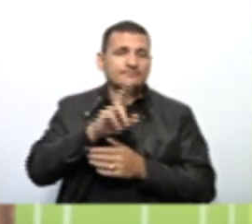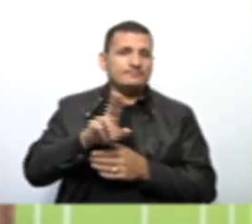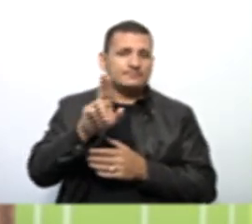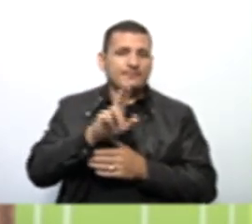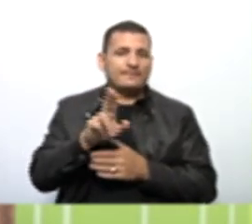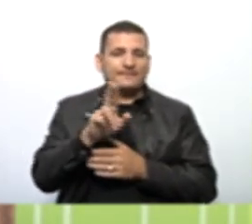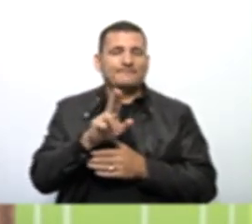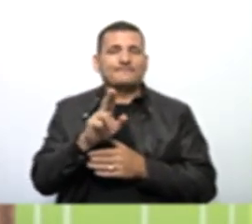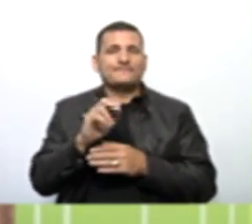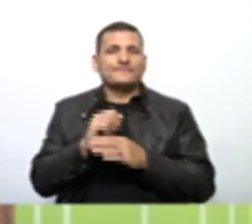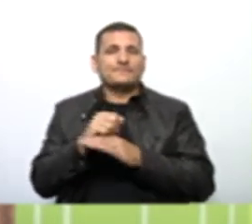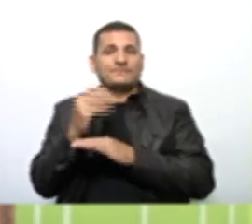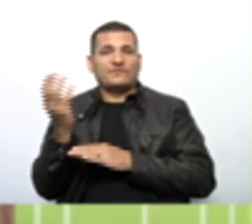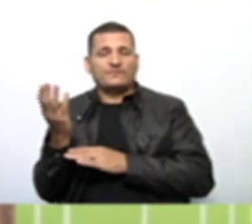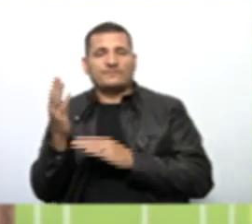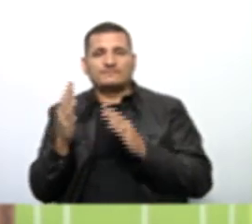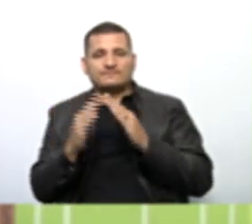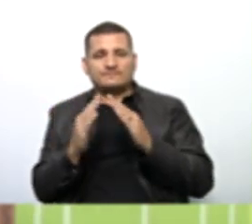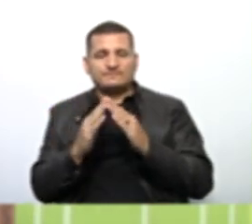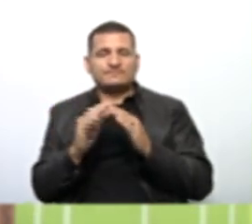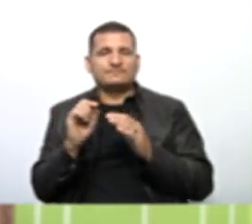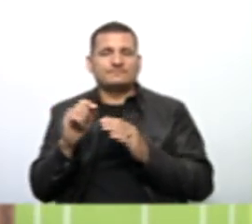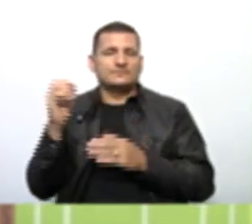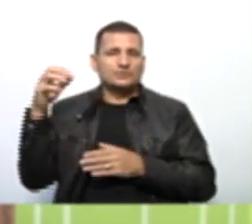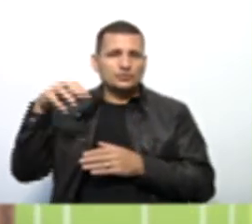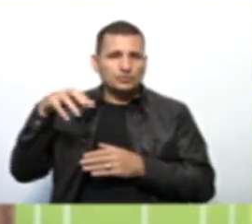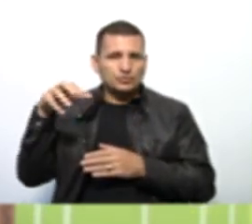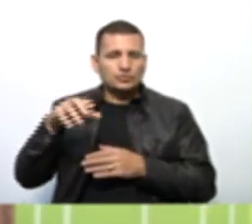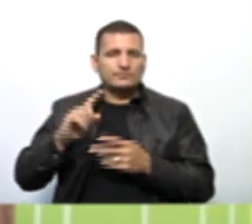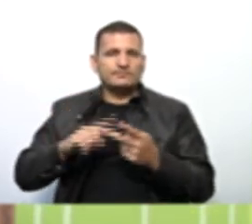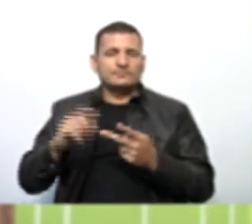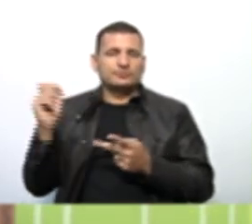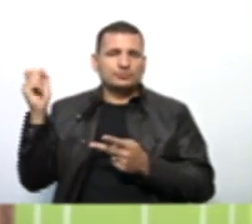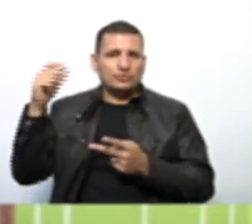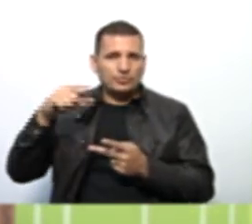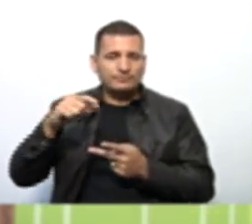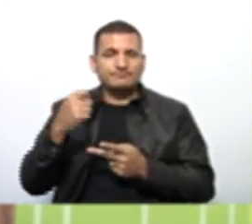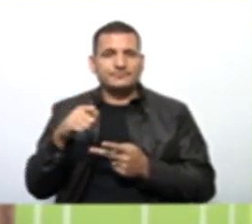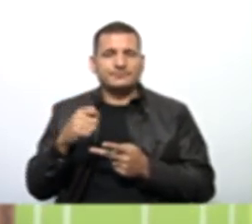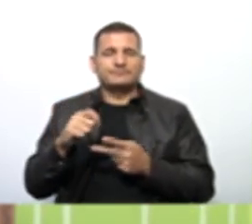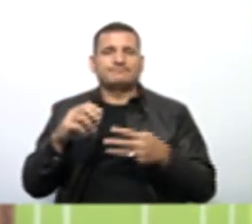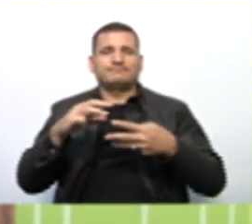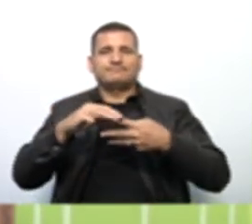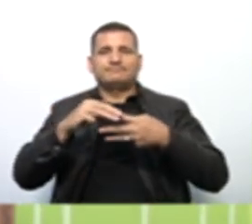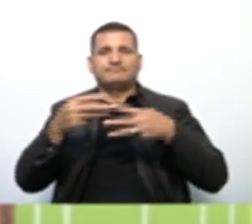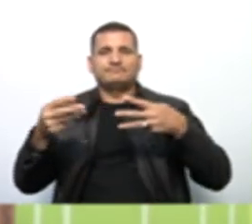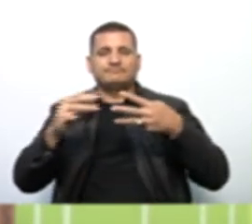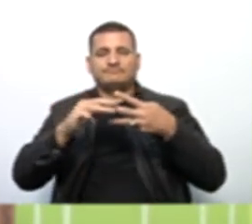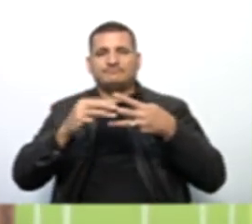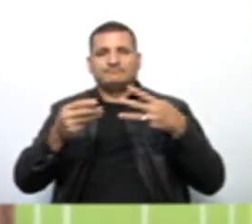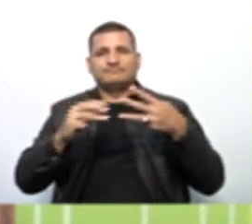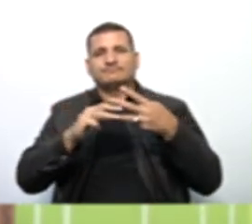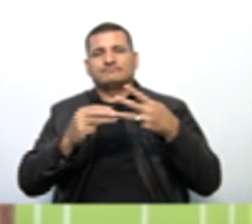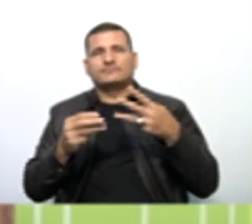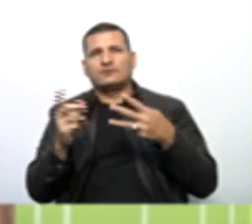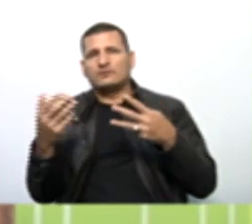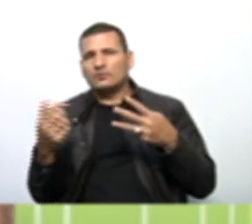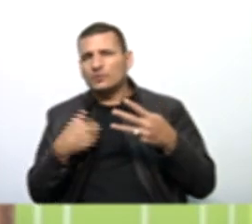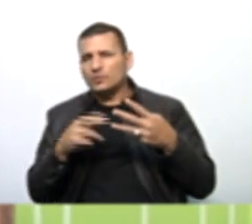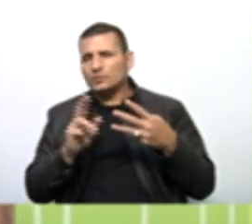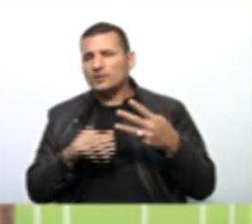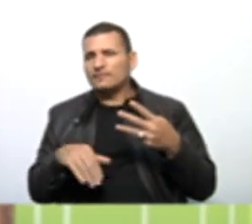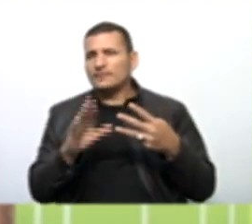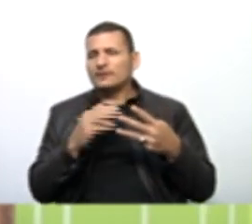externo em ambiente que alaga então tem que ser um carro blindado a então vou usar mais no meu quarto é minha